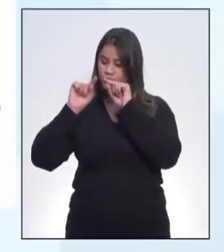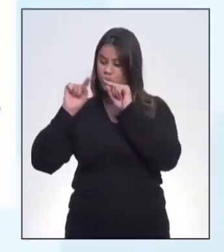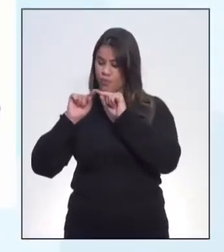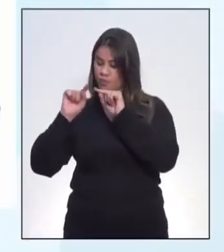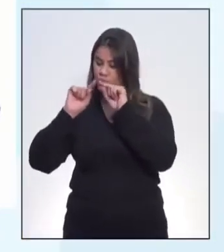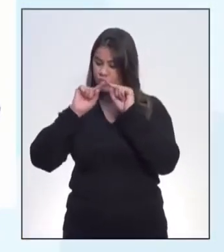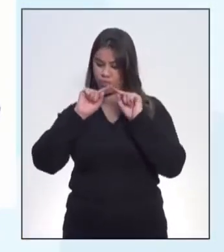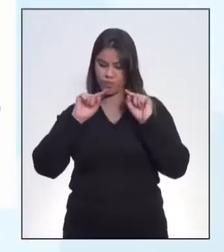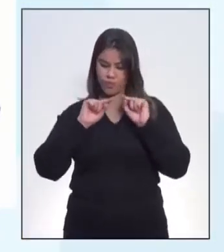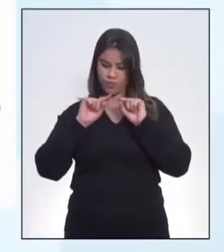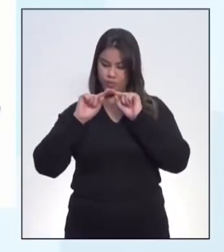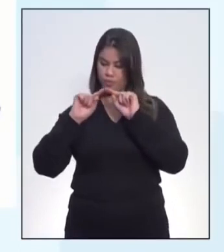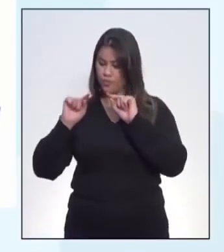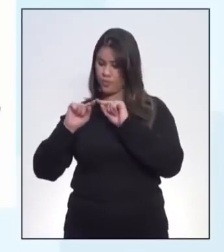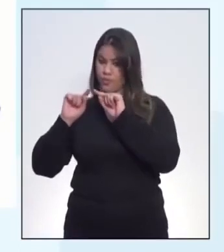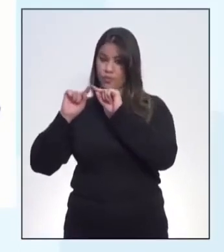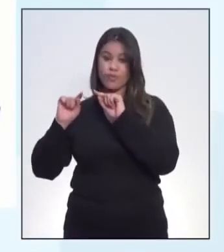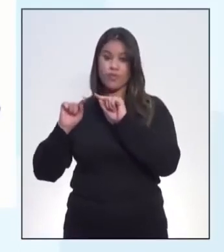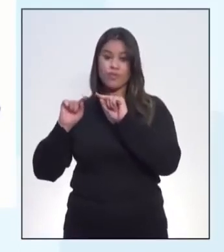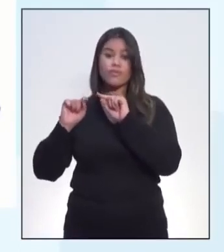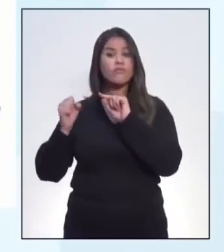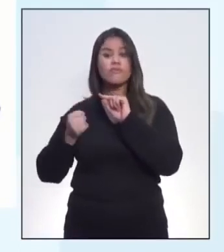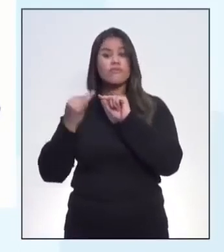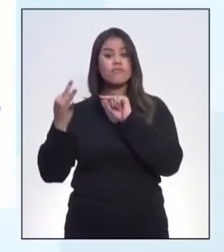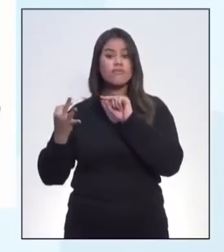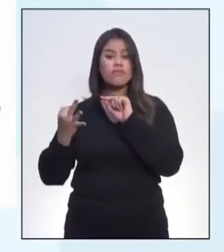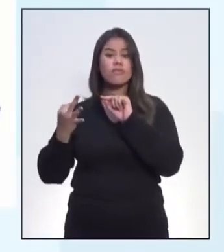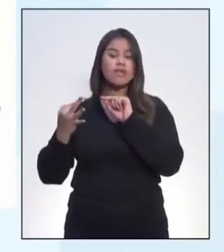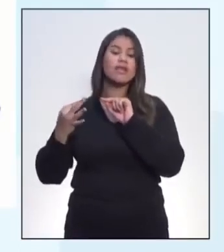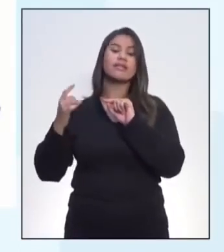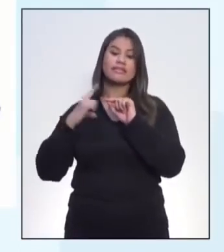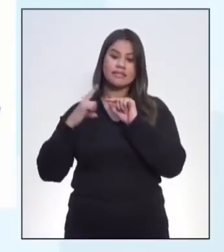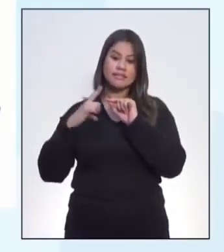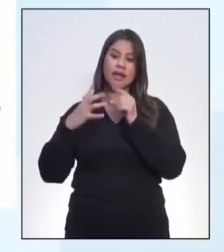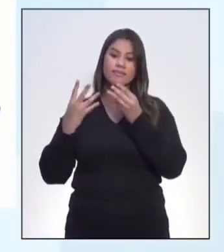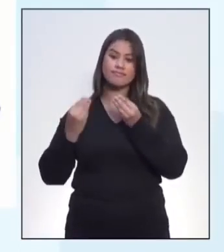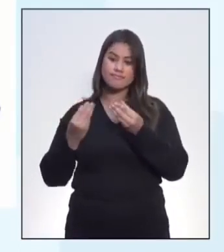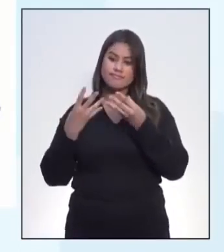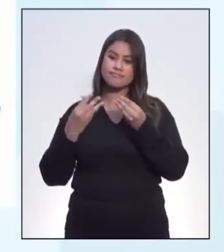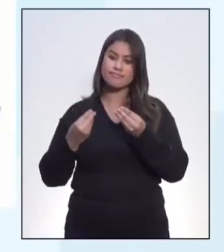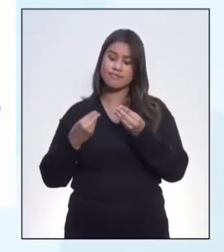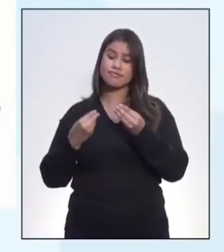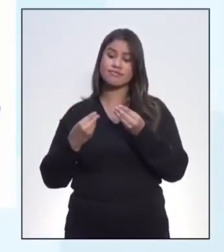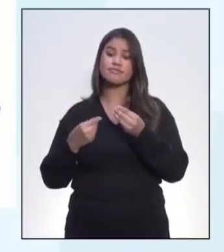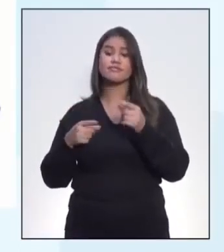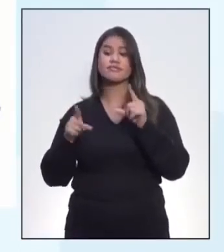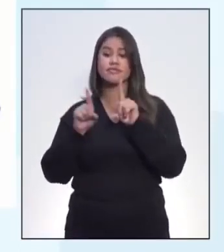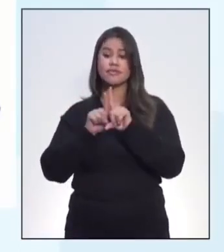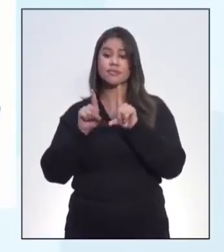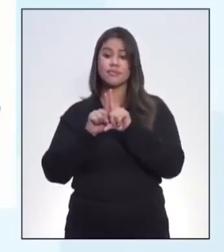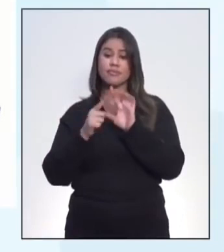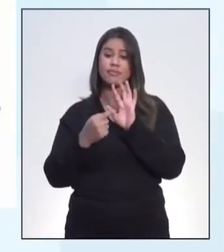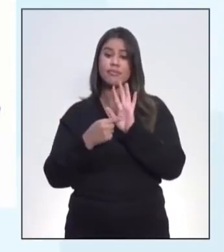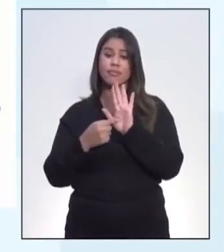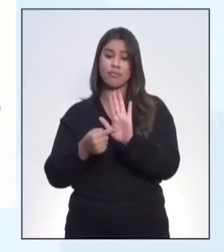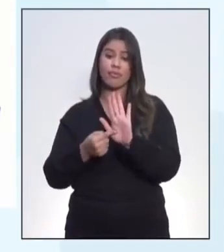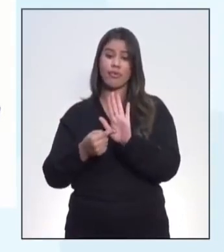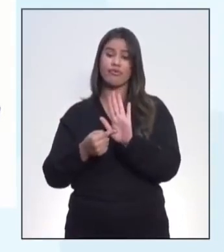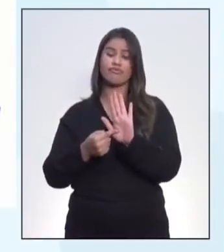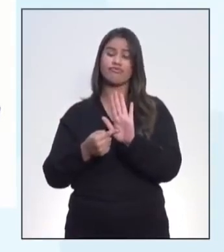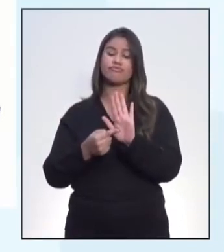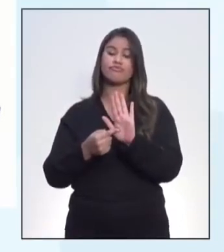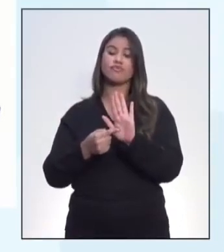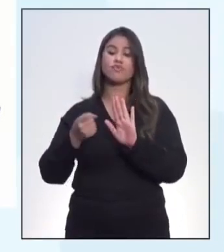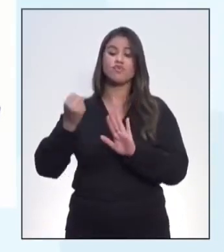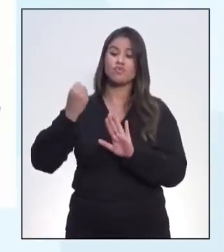indicando. Observa, além do valor numérico, 45, que é maior ali entre as carnes,